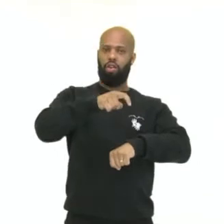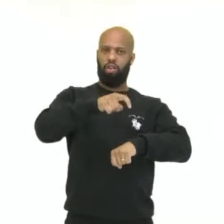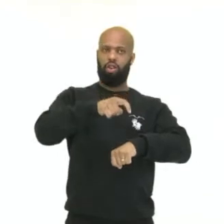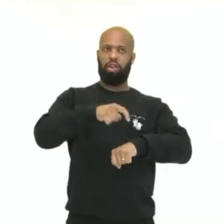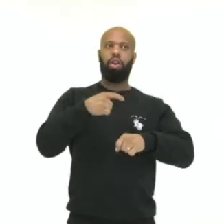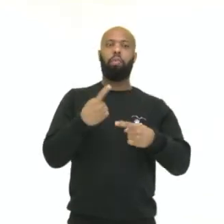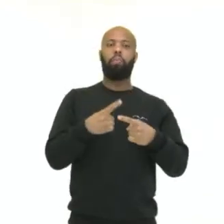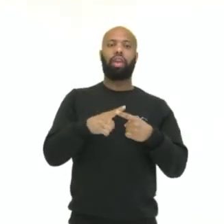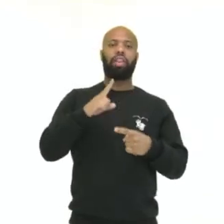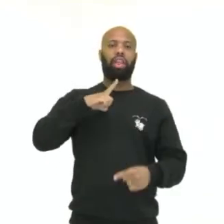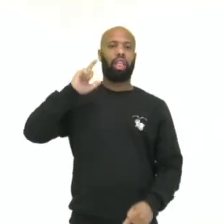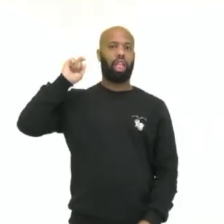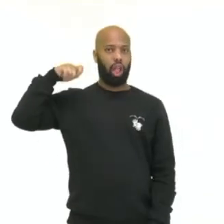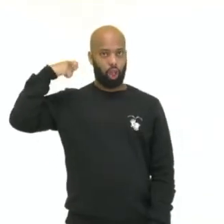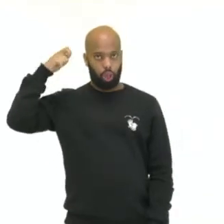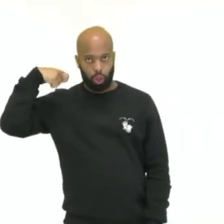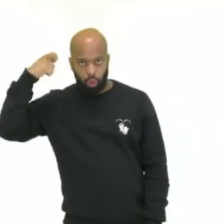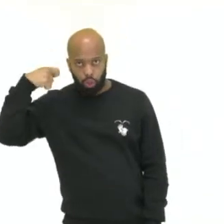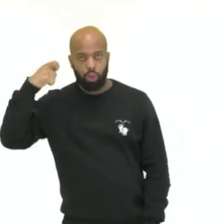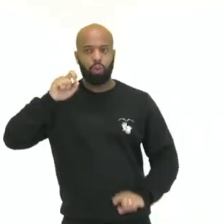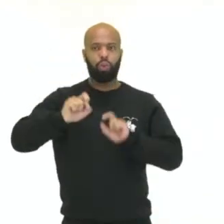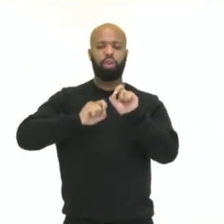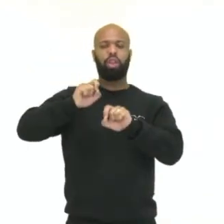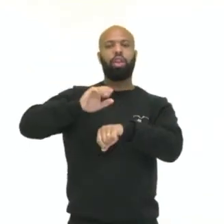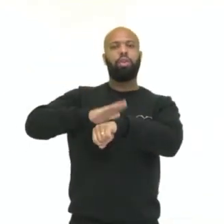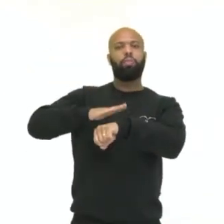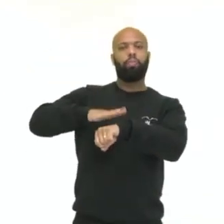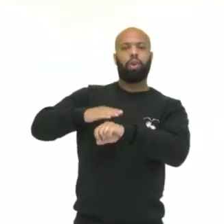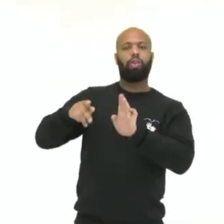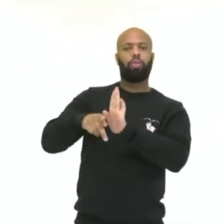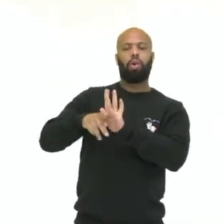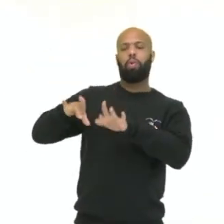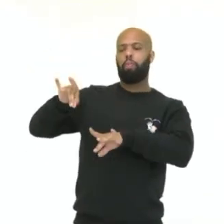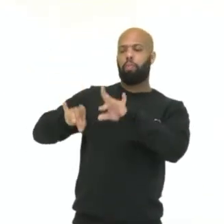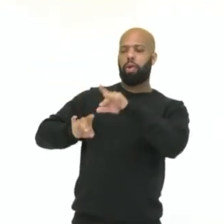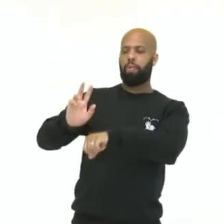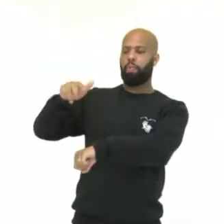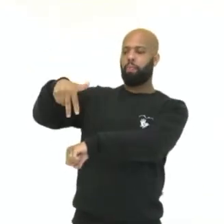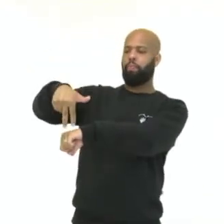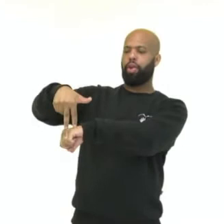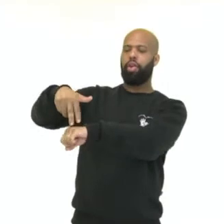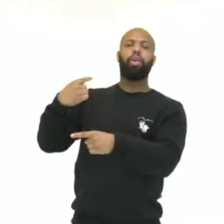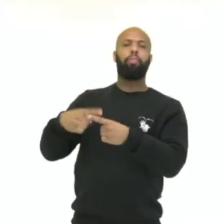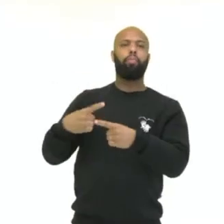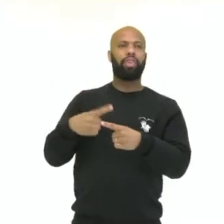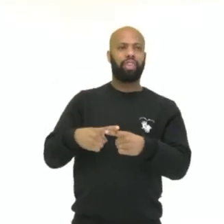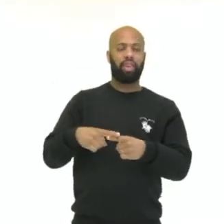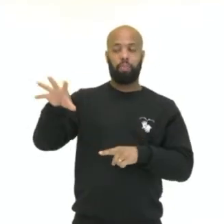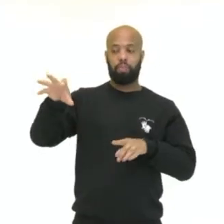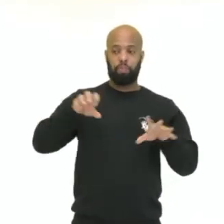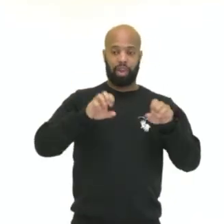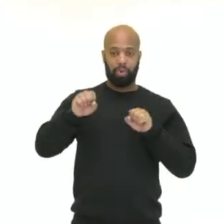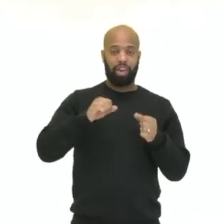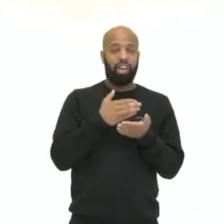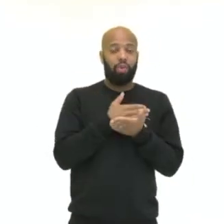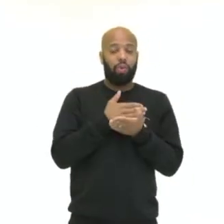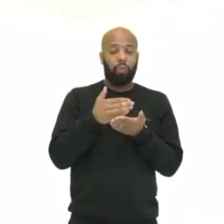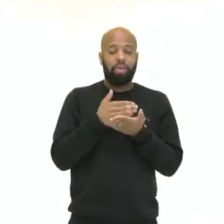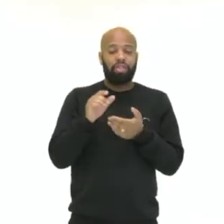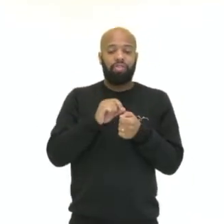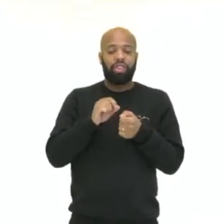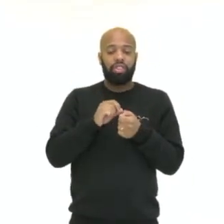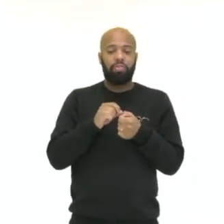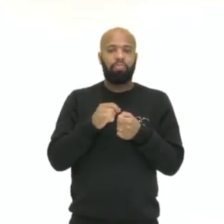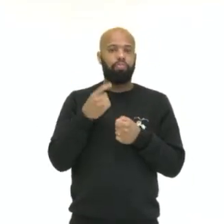os atores encenam a peça. O sonoplasta insere os sons quando necessário, por